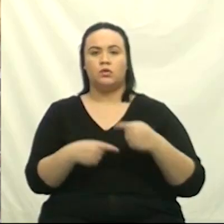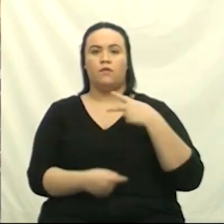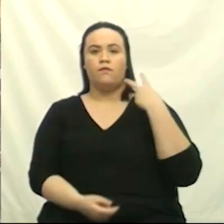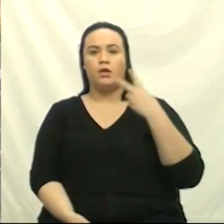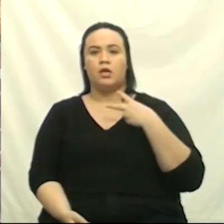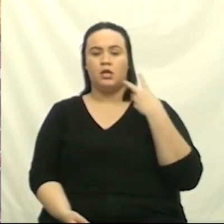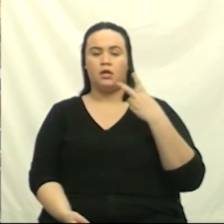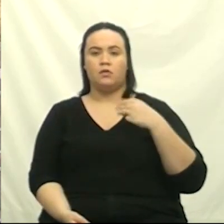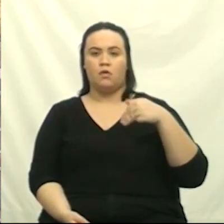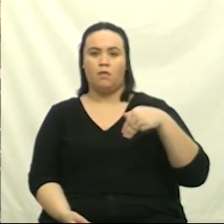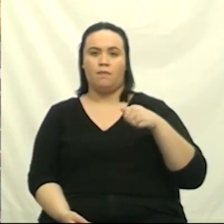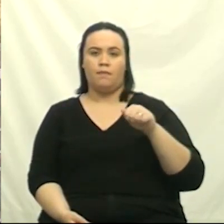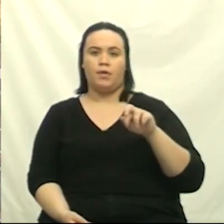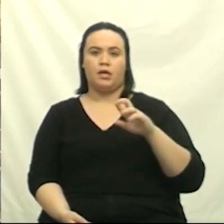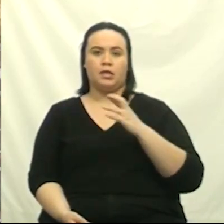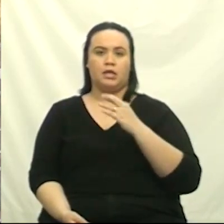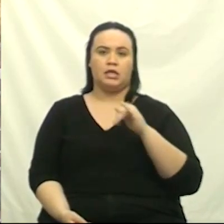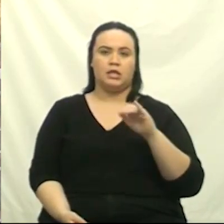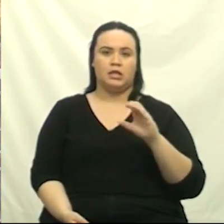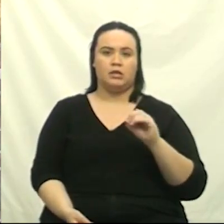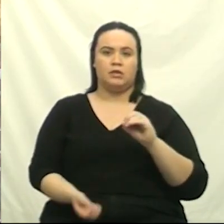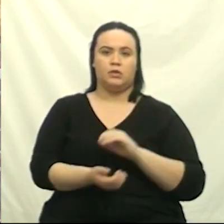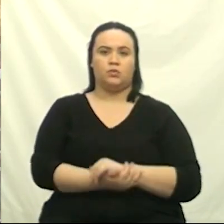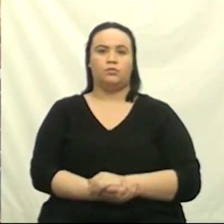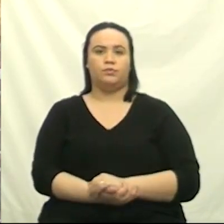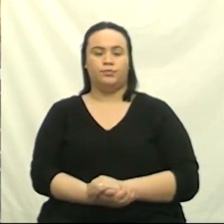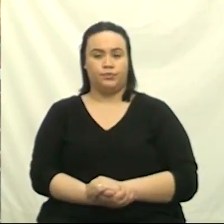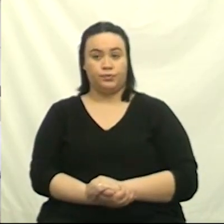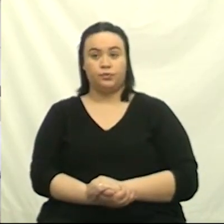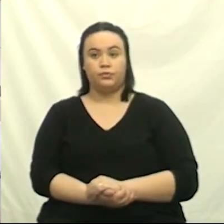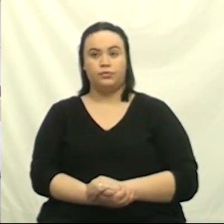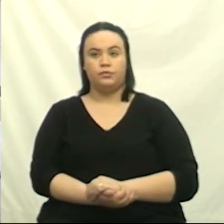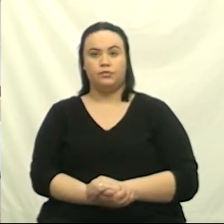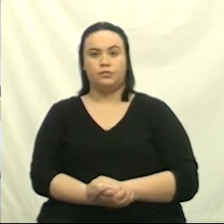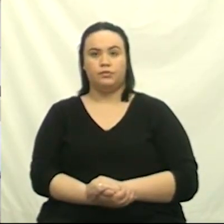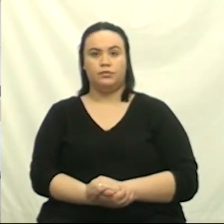palavra o autor do requerimento vereador Márcio Darós